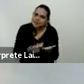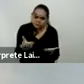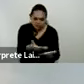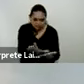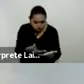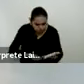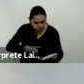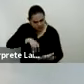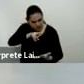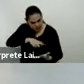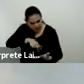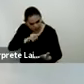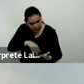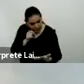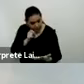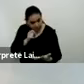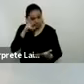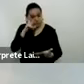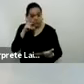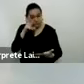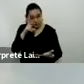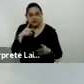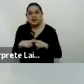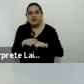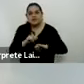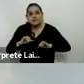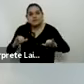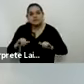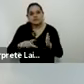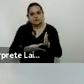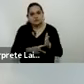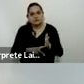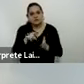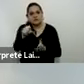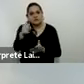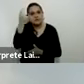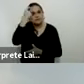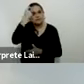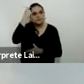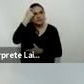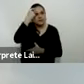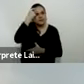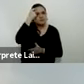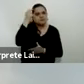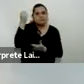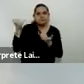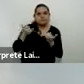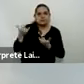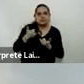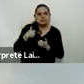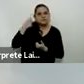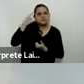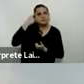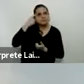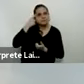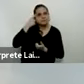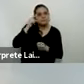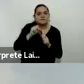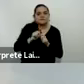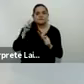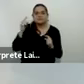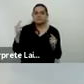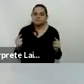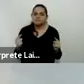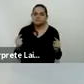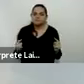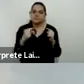porque é através da informação do sindicato que você vai poder balizar a sua informação e construirmos uma relação com as